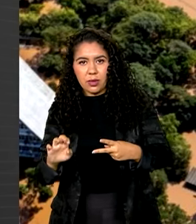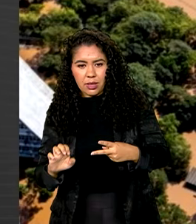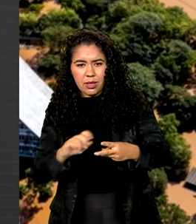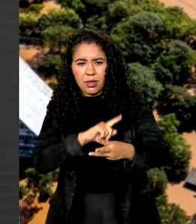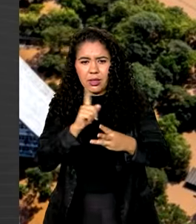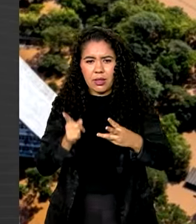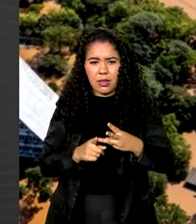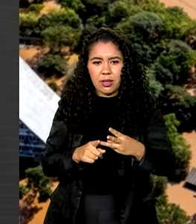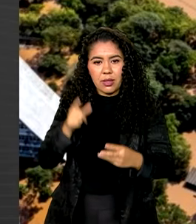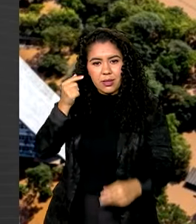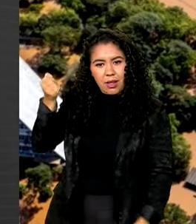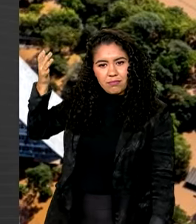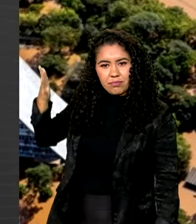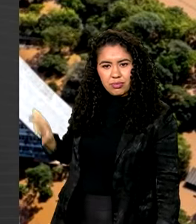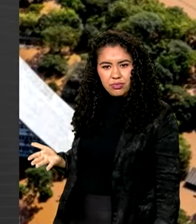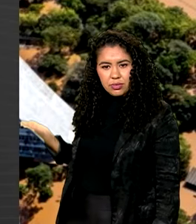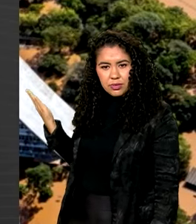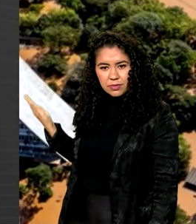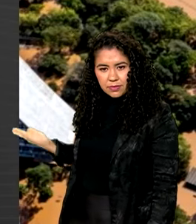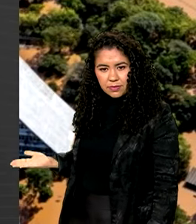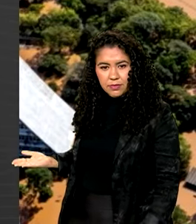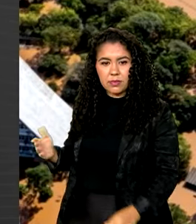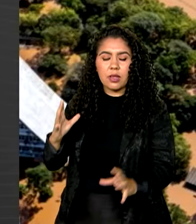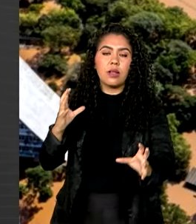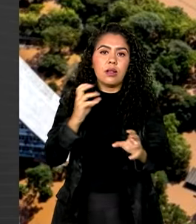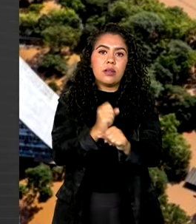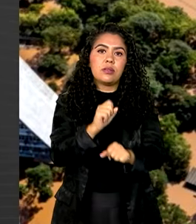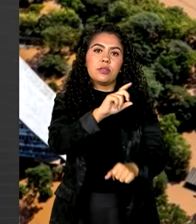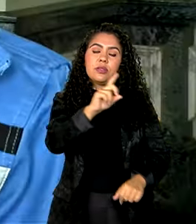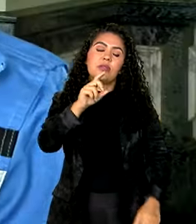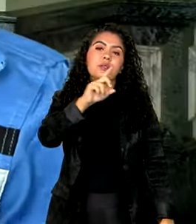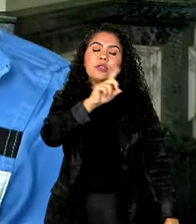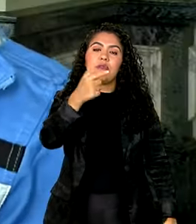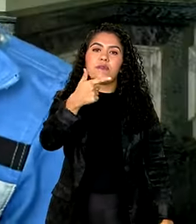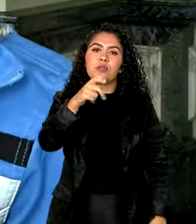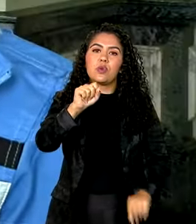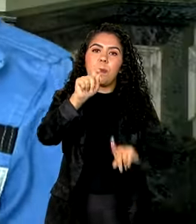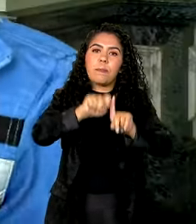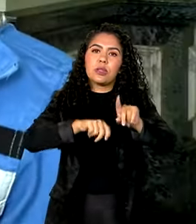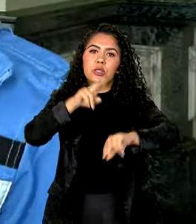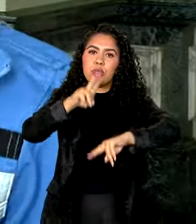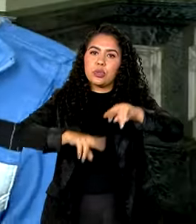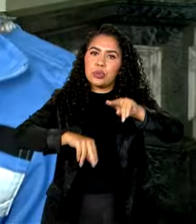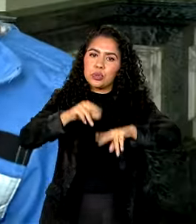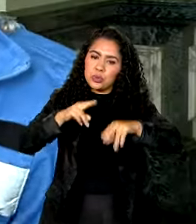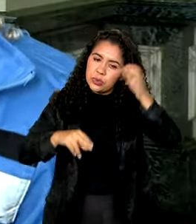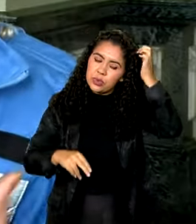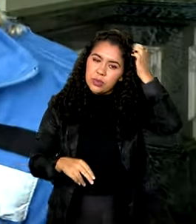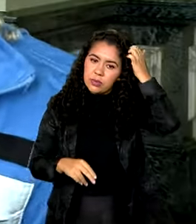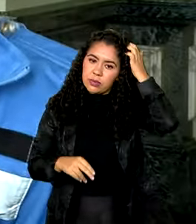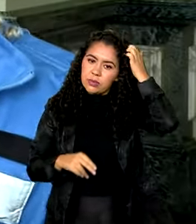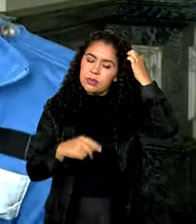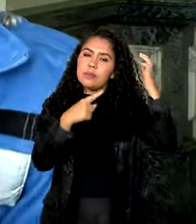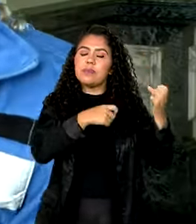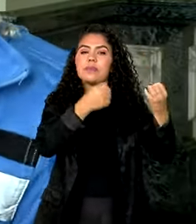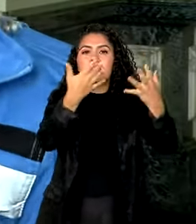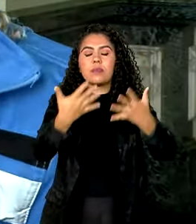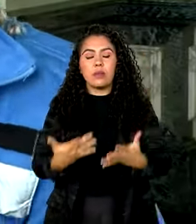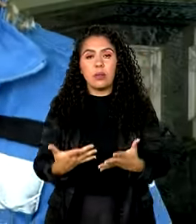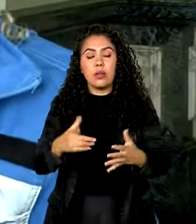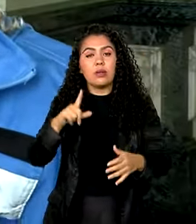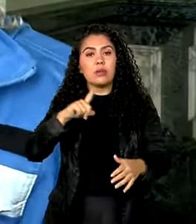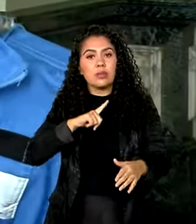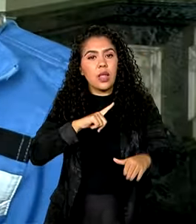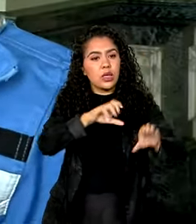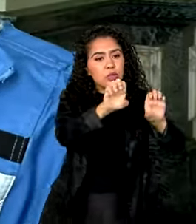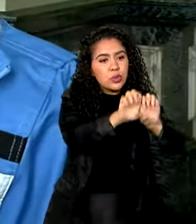Sul. A entrega está prevista para 28 de junho. Enfim, equipagem para que as estruturas dos órgãos de igualdade racial dos municípios